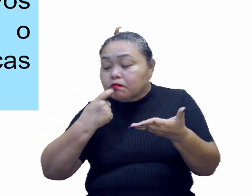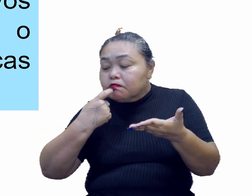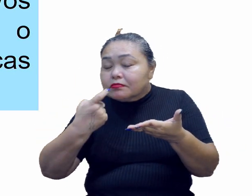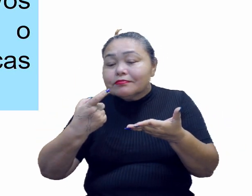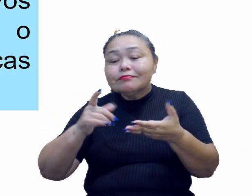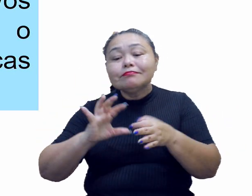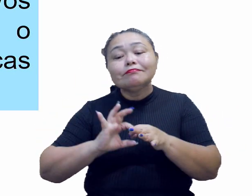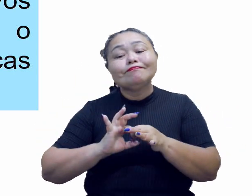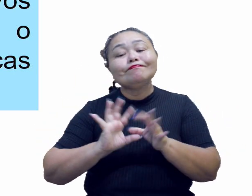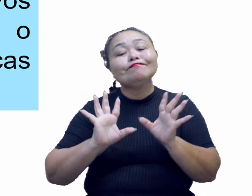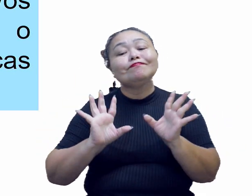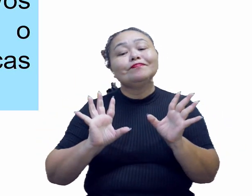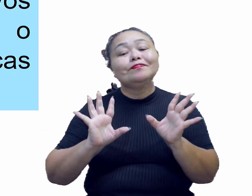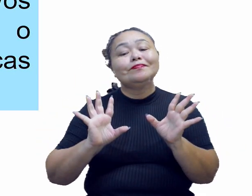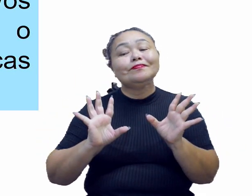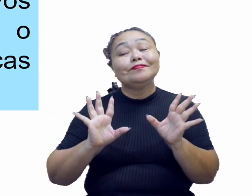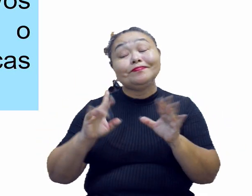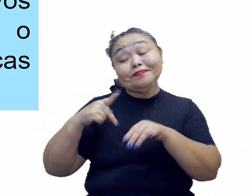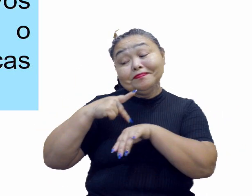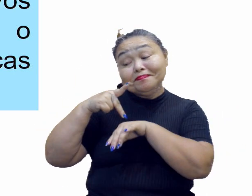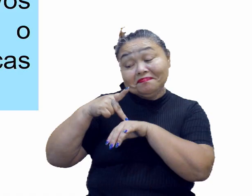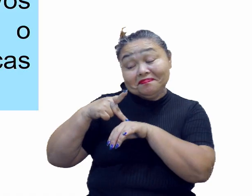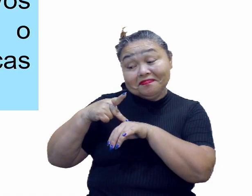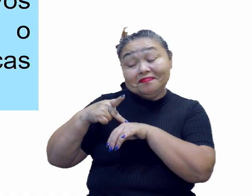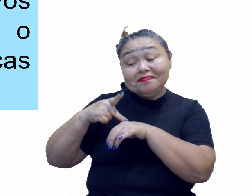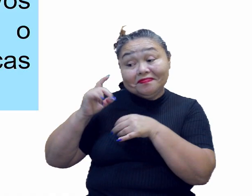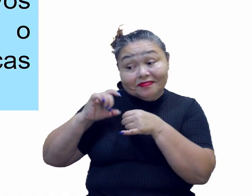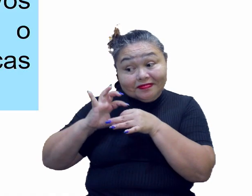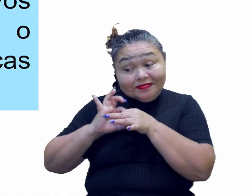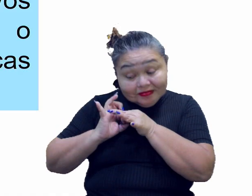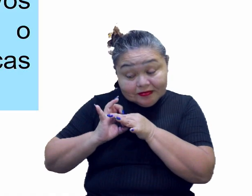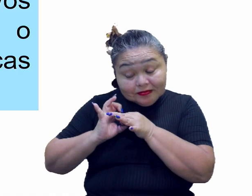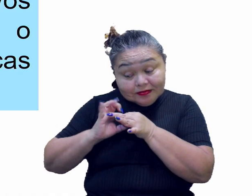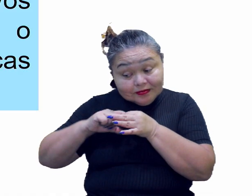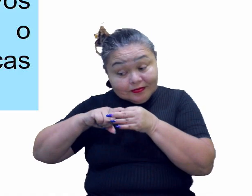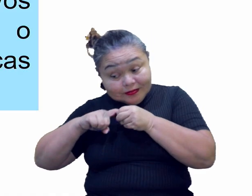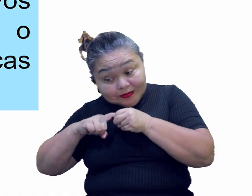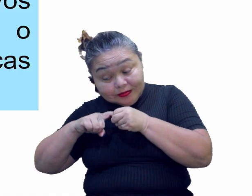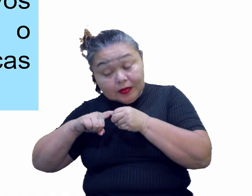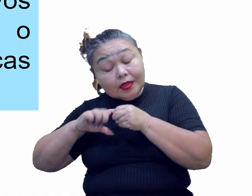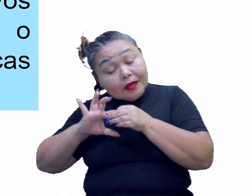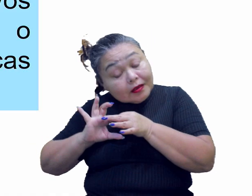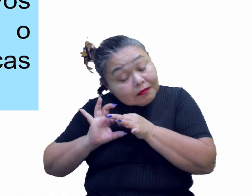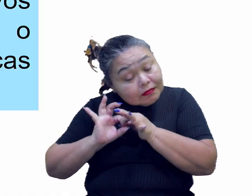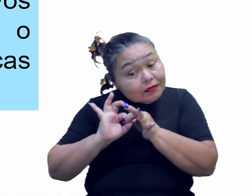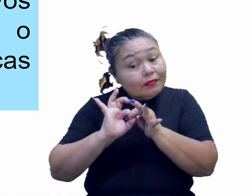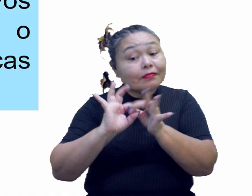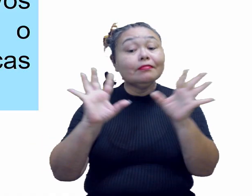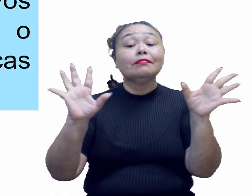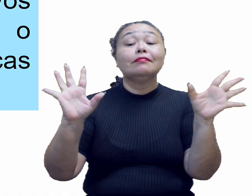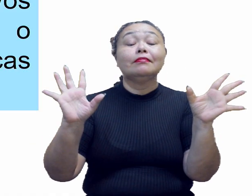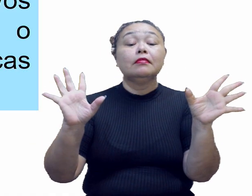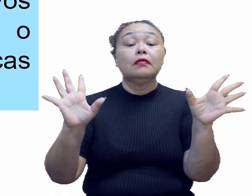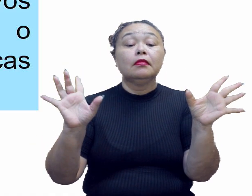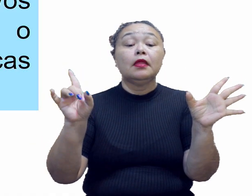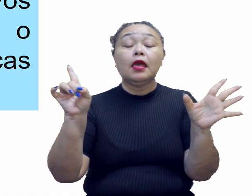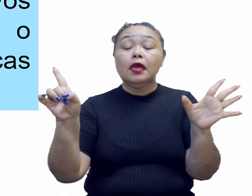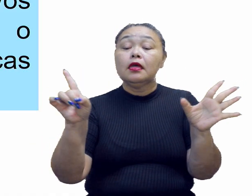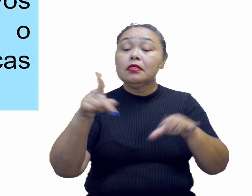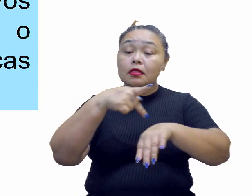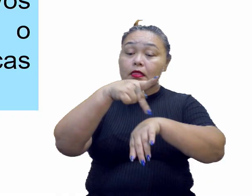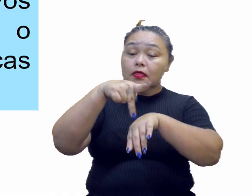recém-libertados. Seria o grande desafio deles. Esses países eles estavam sob